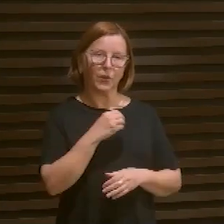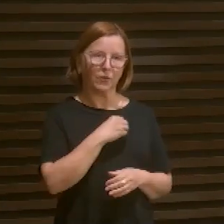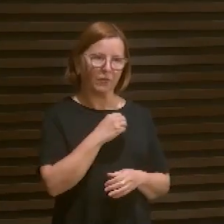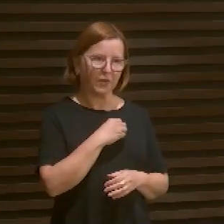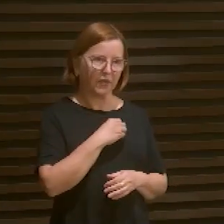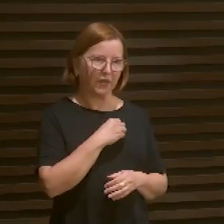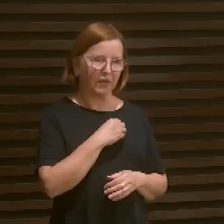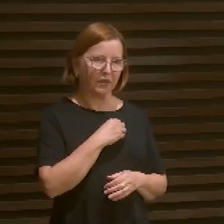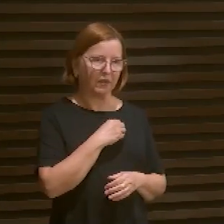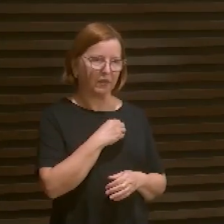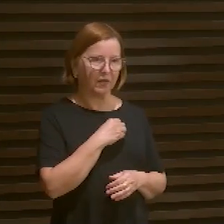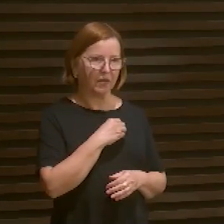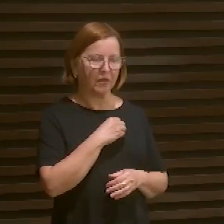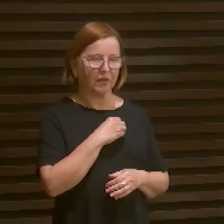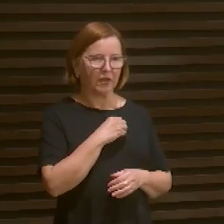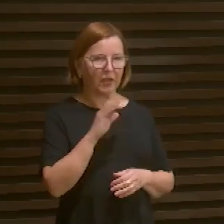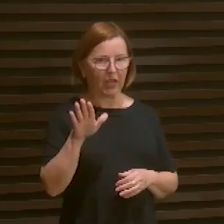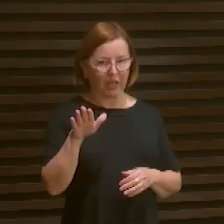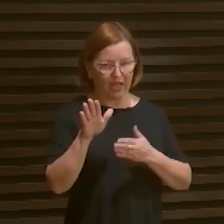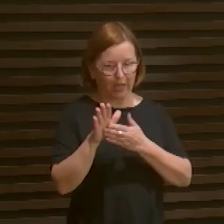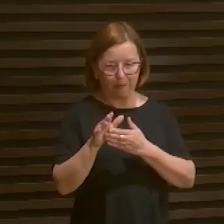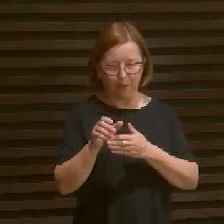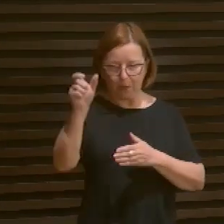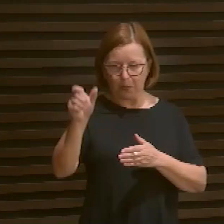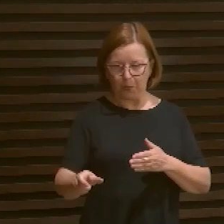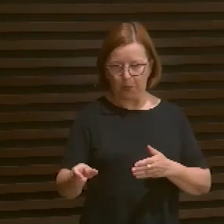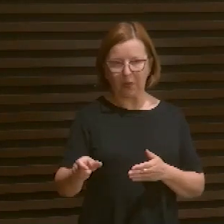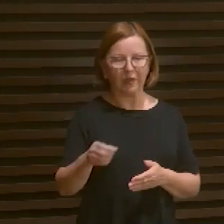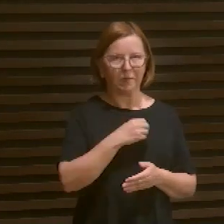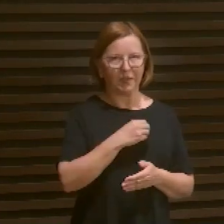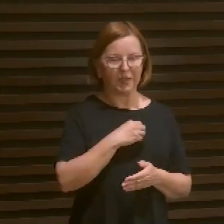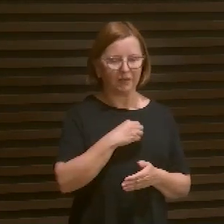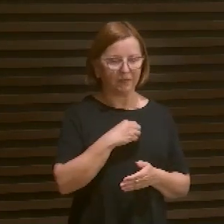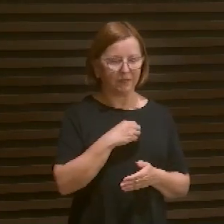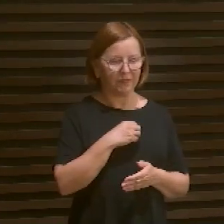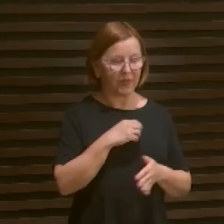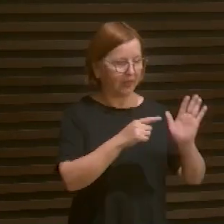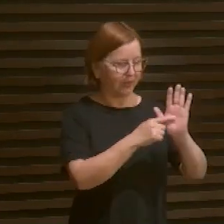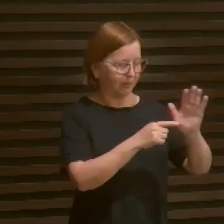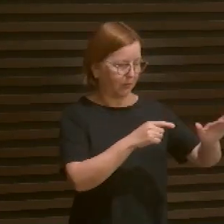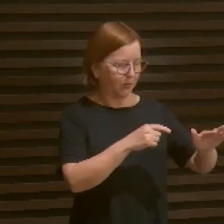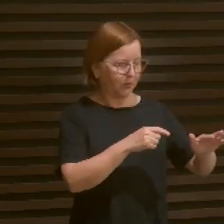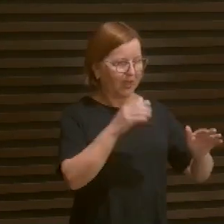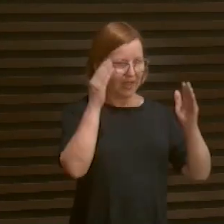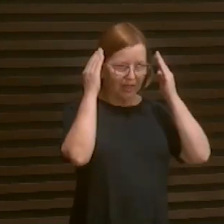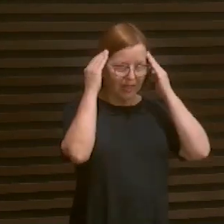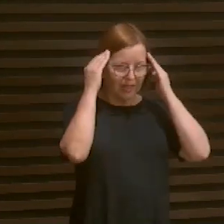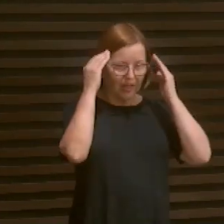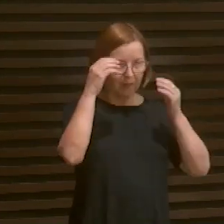pecado, botava a mão na cabeça do pecador, botava outra mão na cabeça do bode,